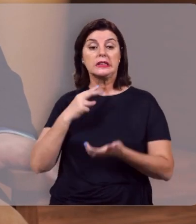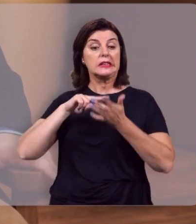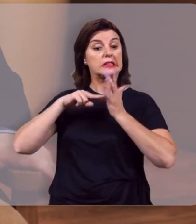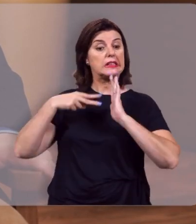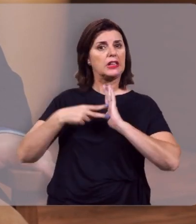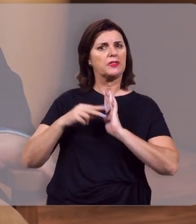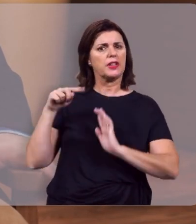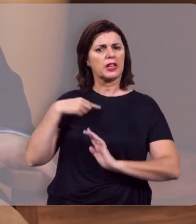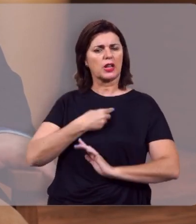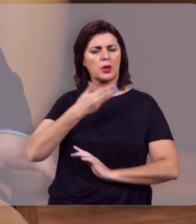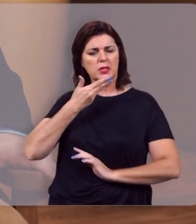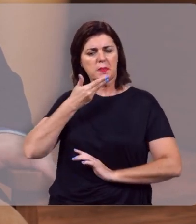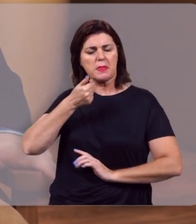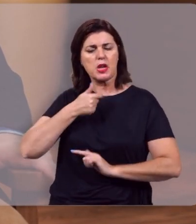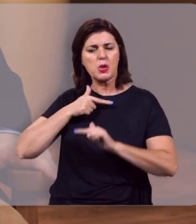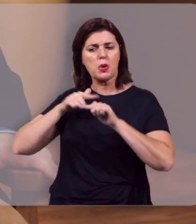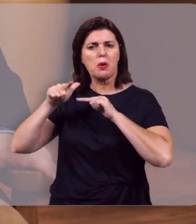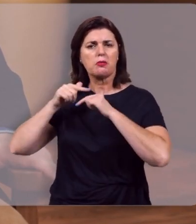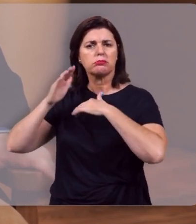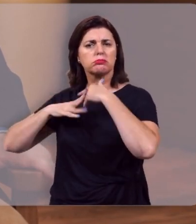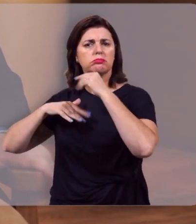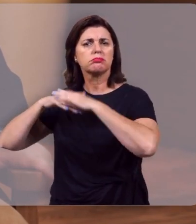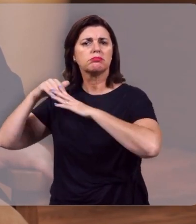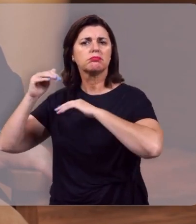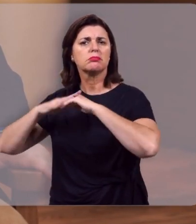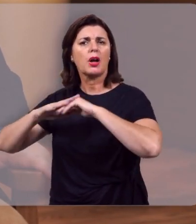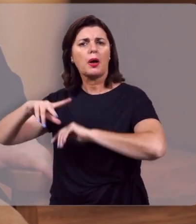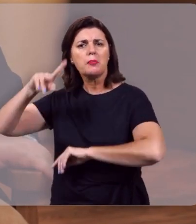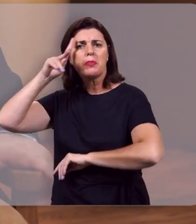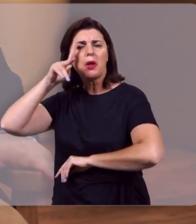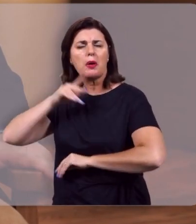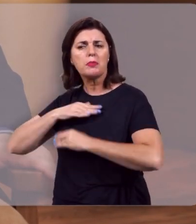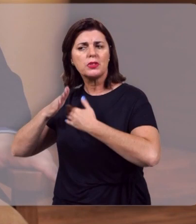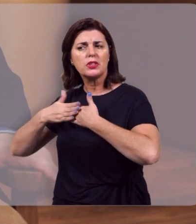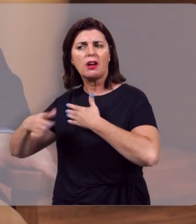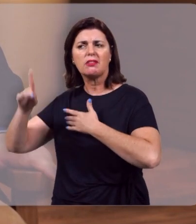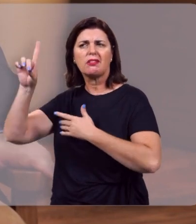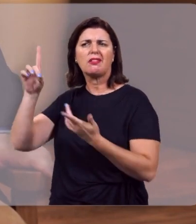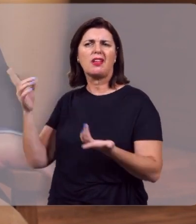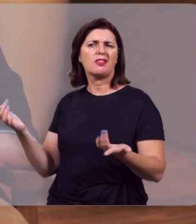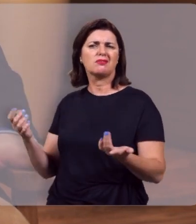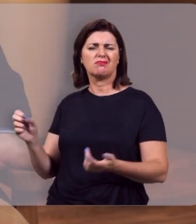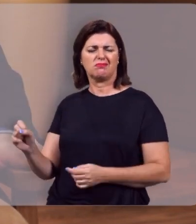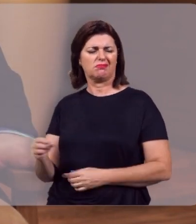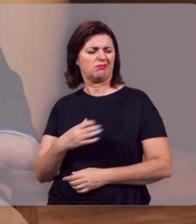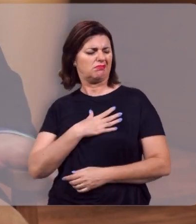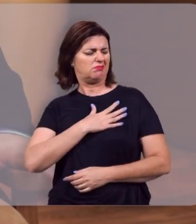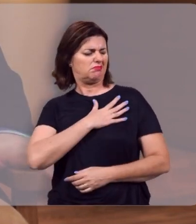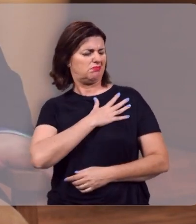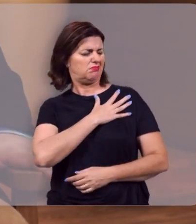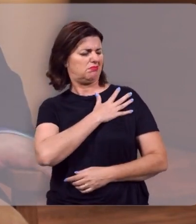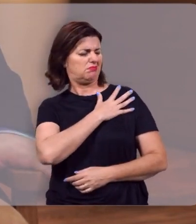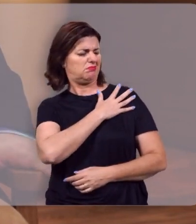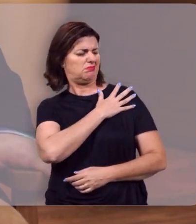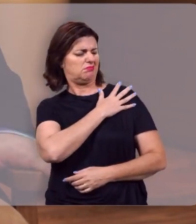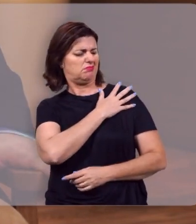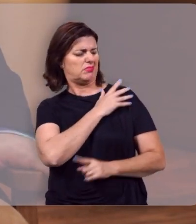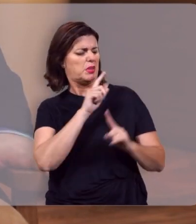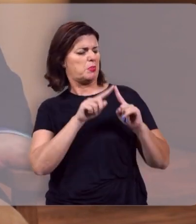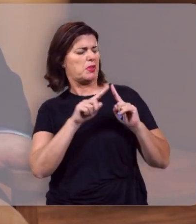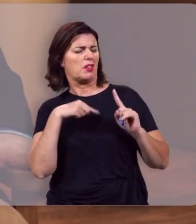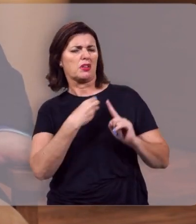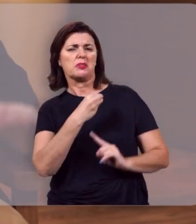que as nossas melhores obras por si mesmas diante de Deus são repugnantes por causa do nosso